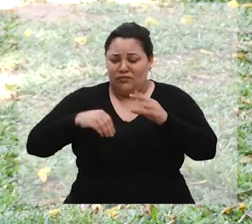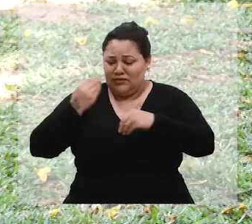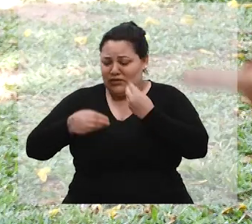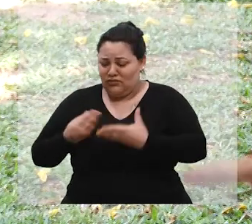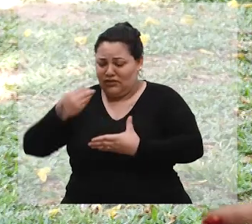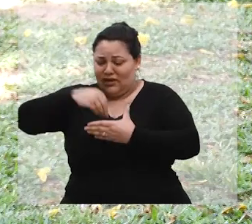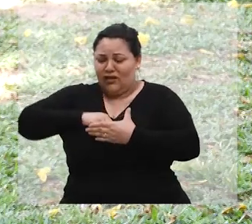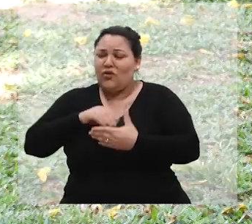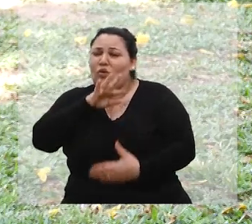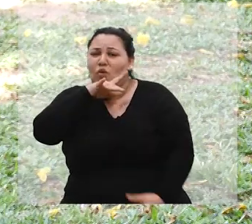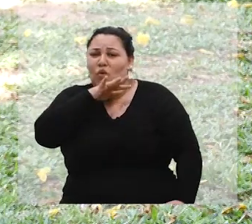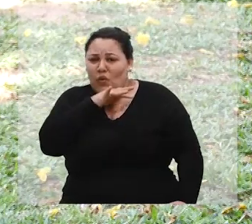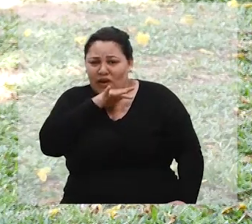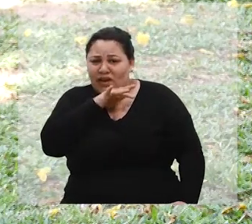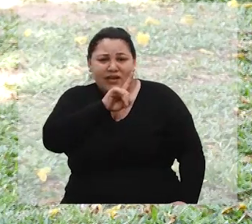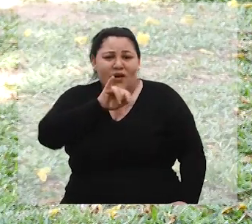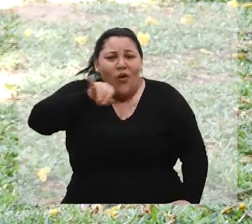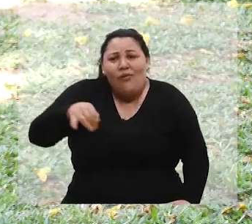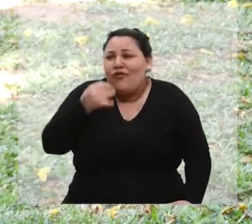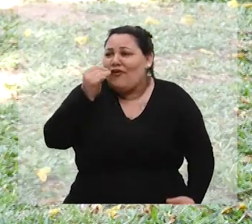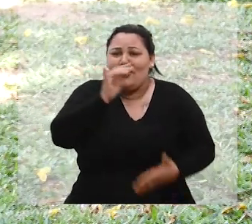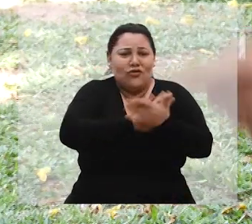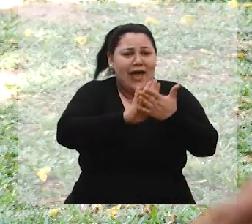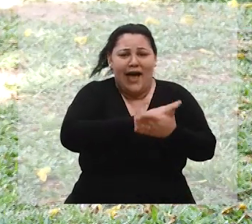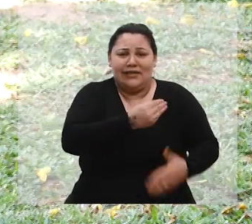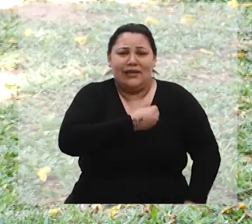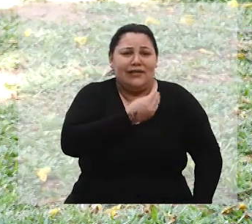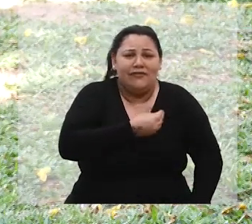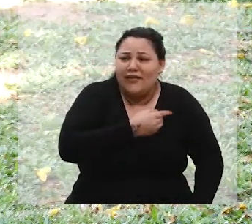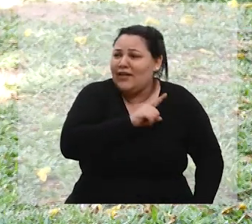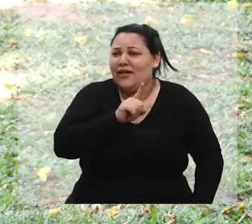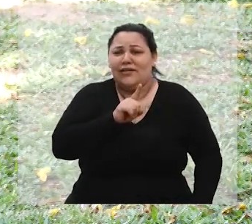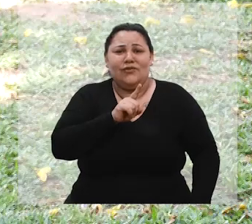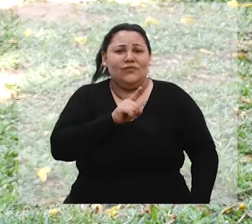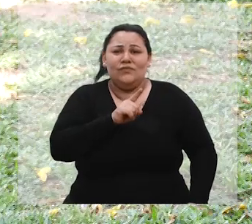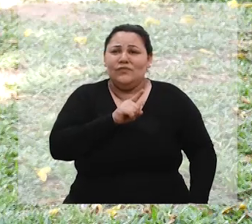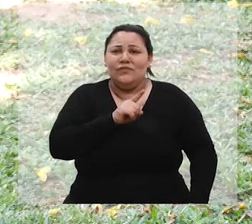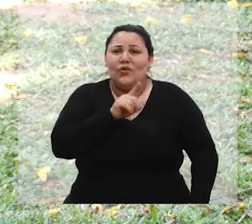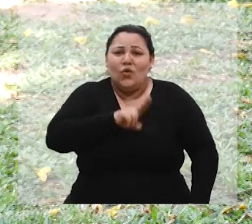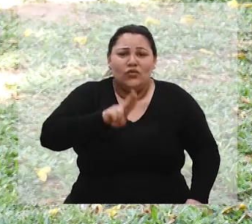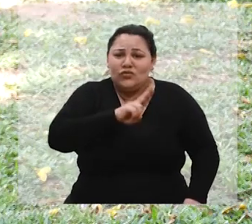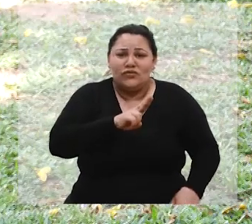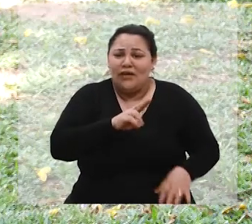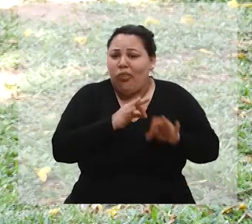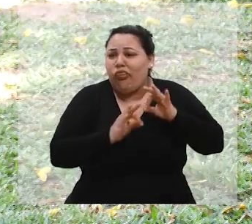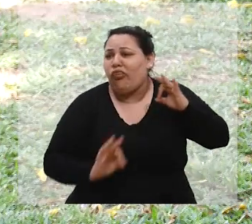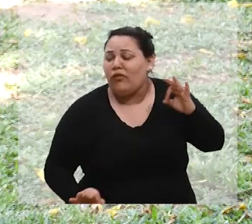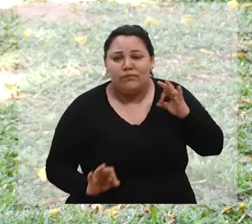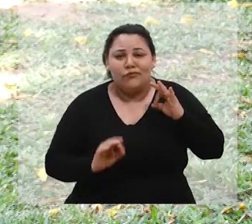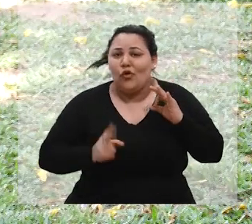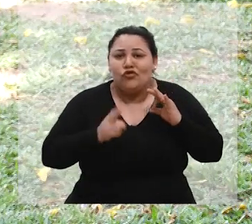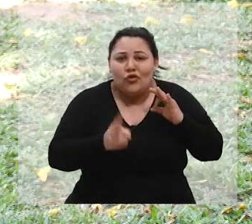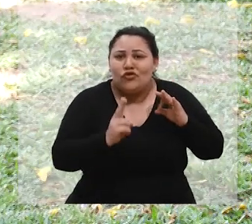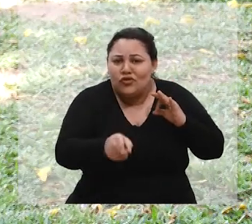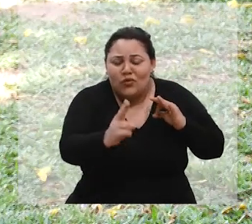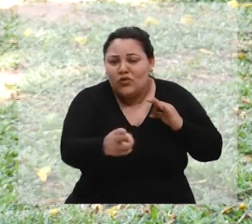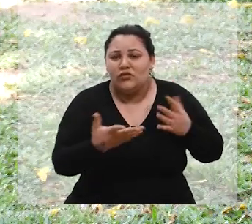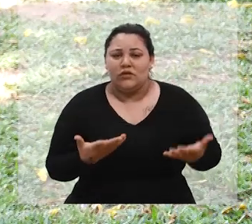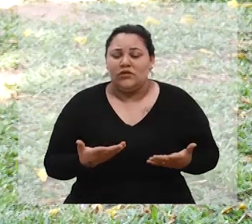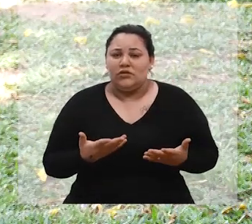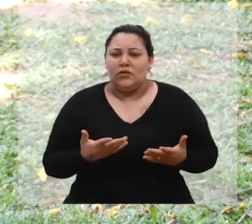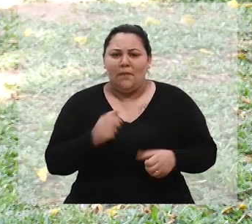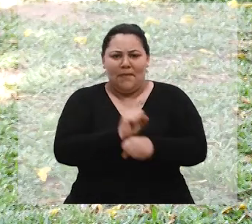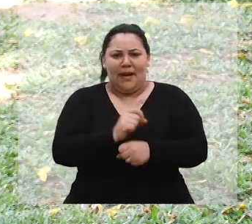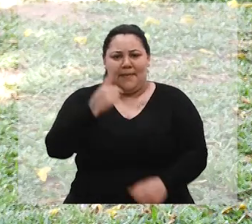eu consigo desfrutar. E aí eu me sinto mais inadequado e menos eu consigo desfrutar. E isso não tem fim nesse ciclo. Então, quando a gente